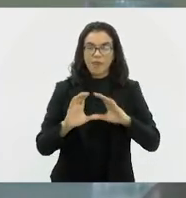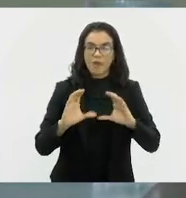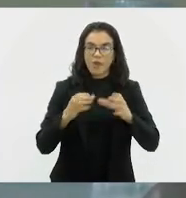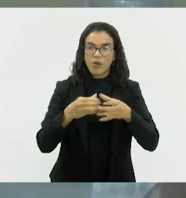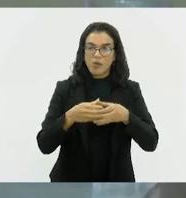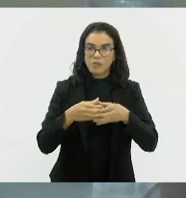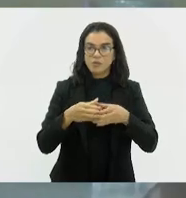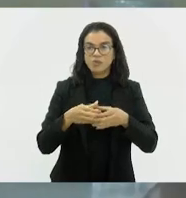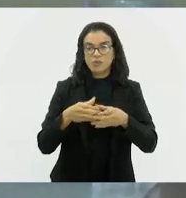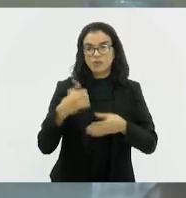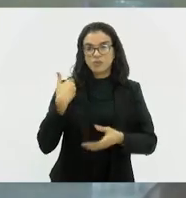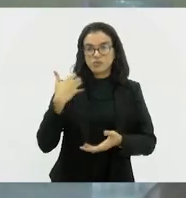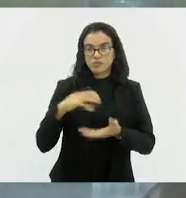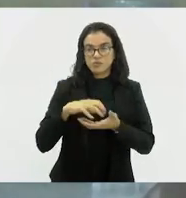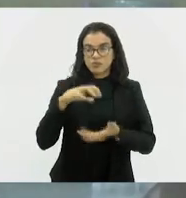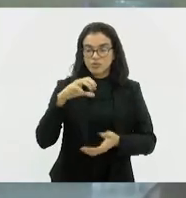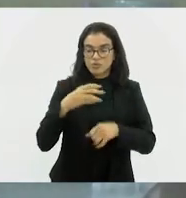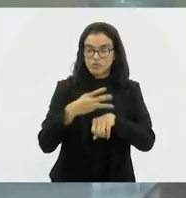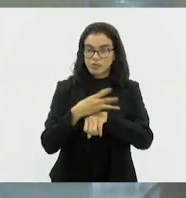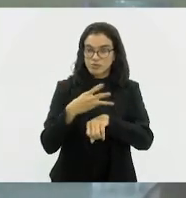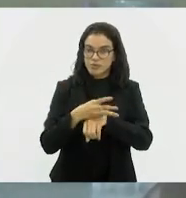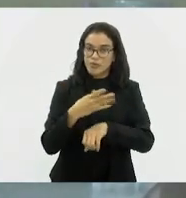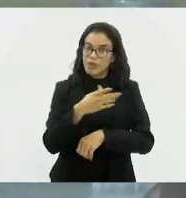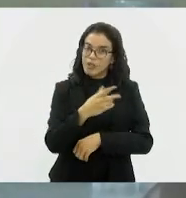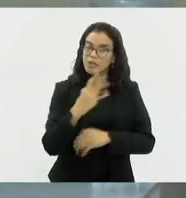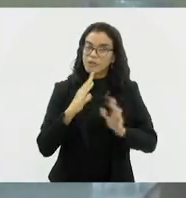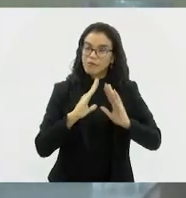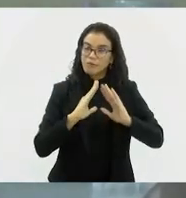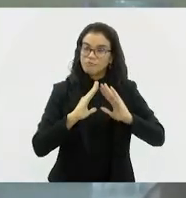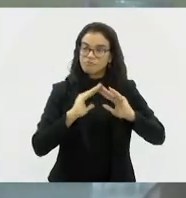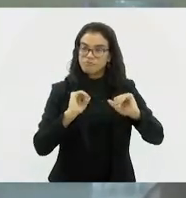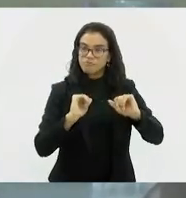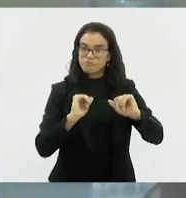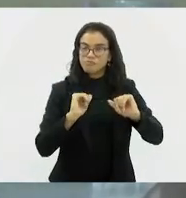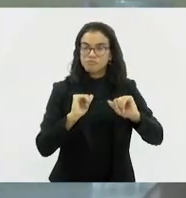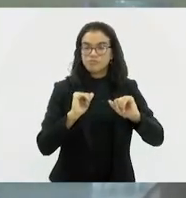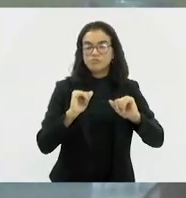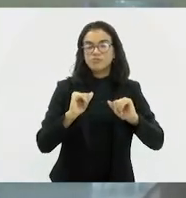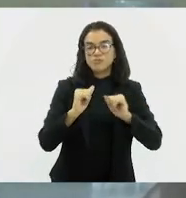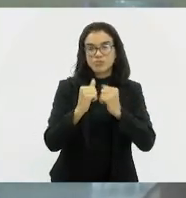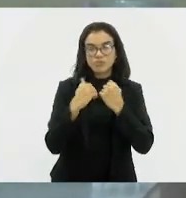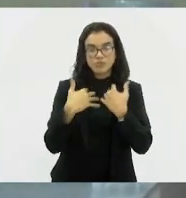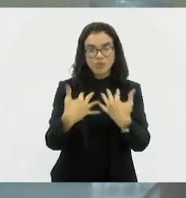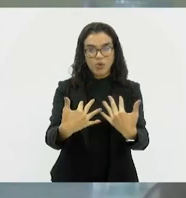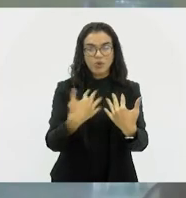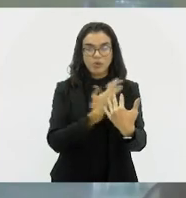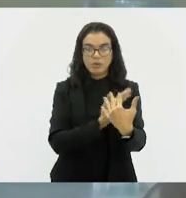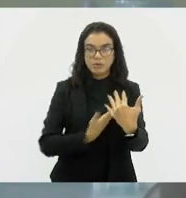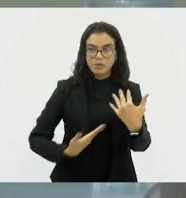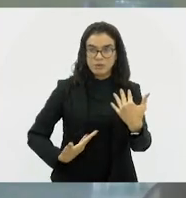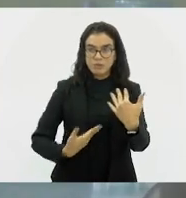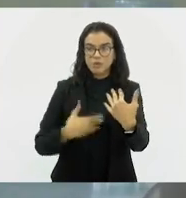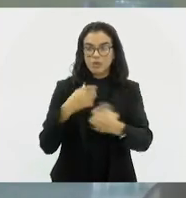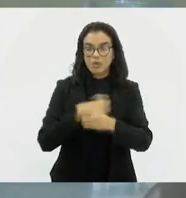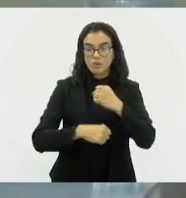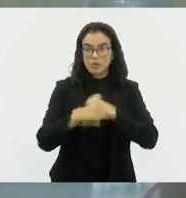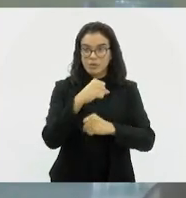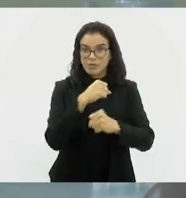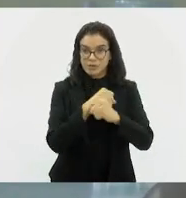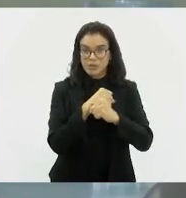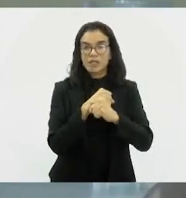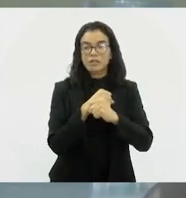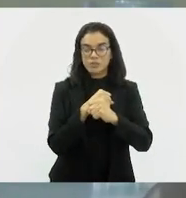que solicitou essa audiência. Mais uma vez, nós já tínhamos feito uma audiência pública ano passado, e